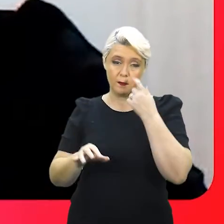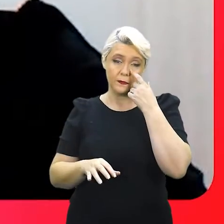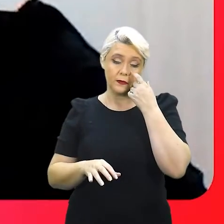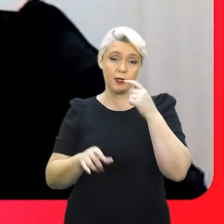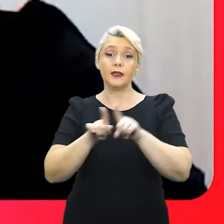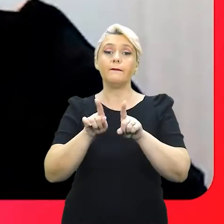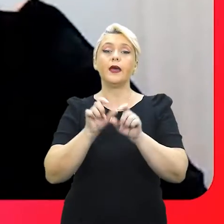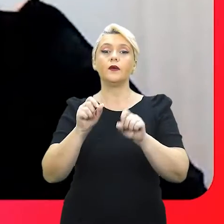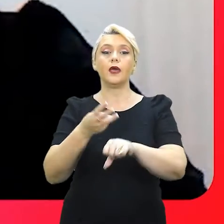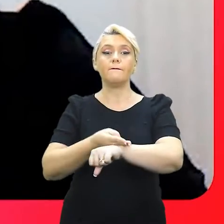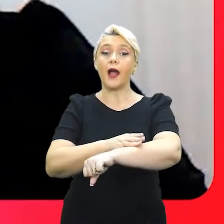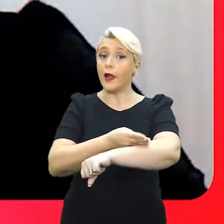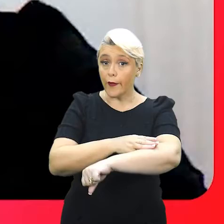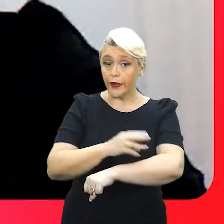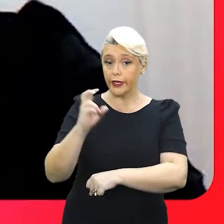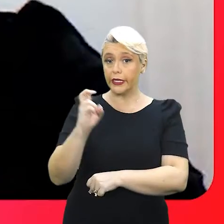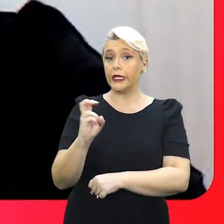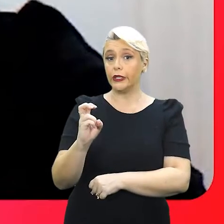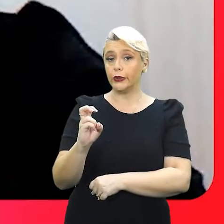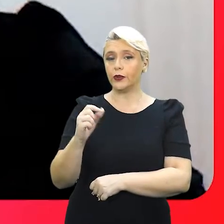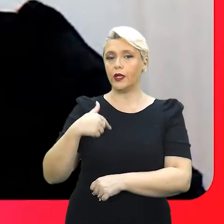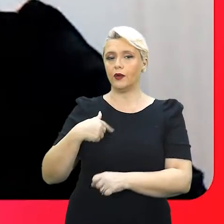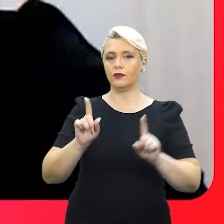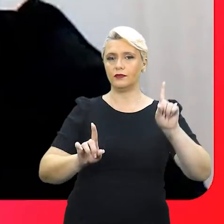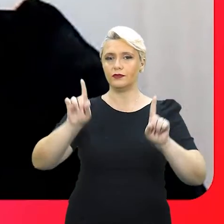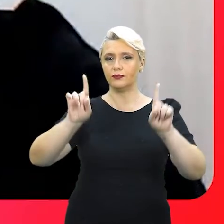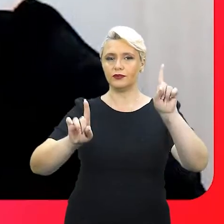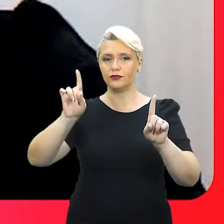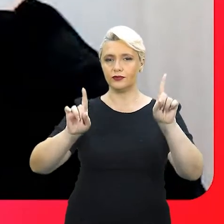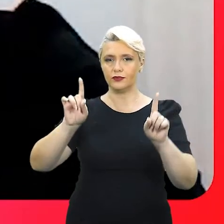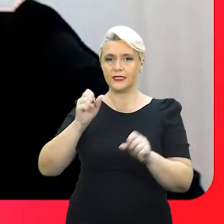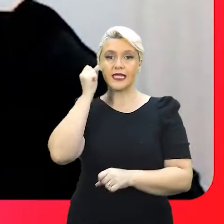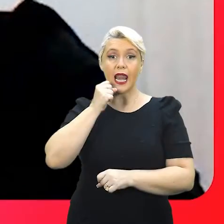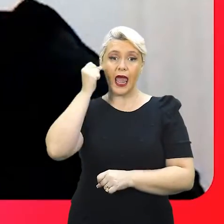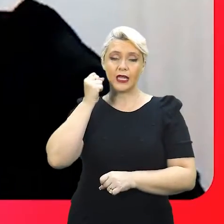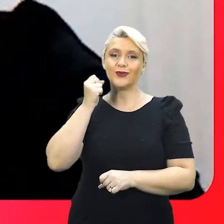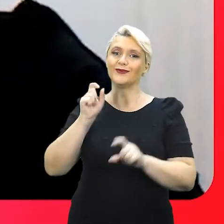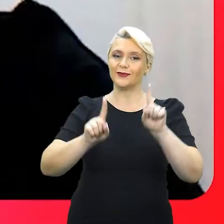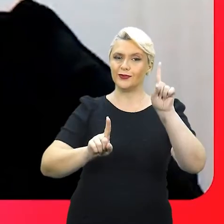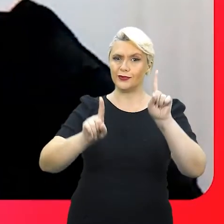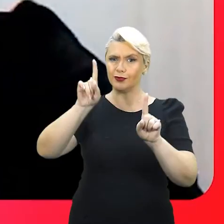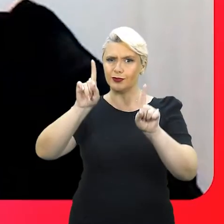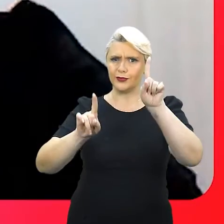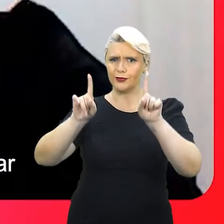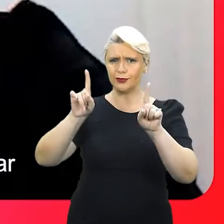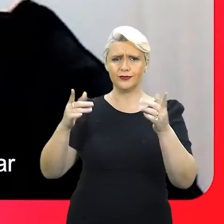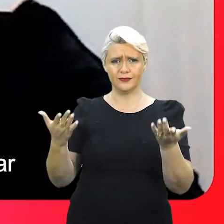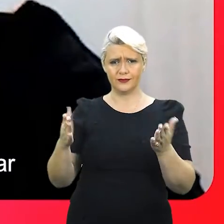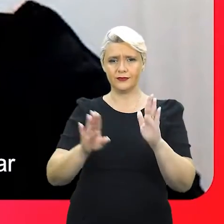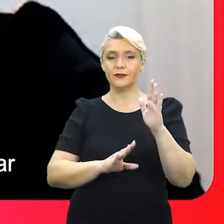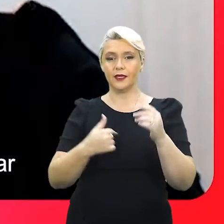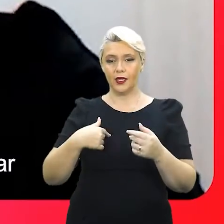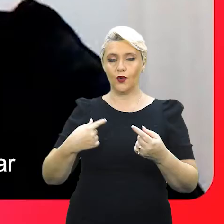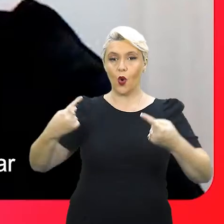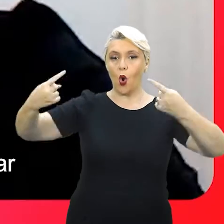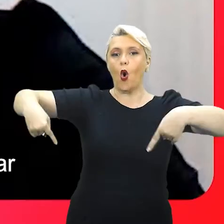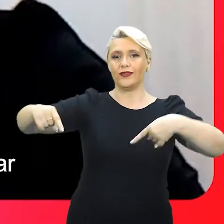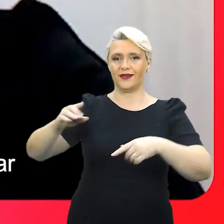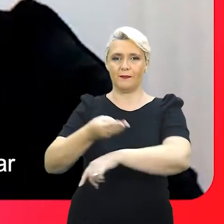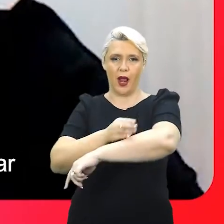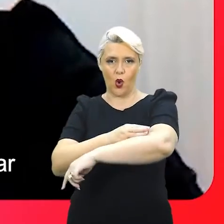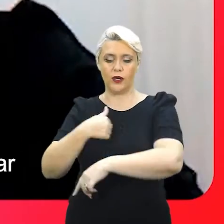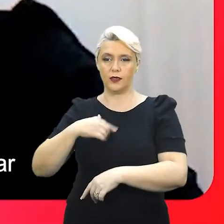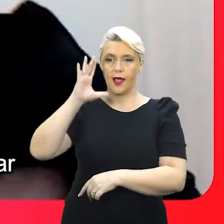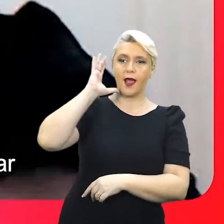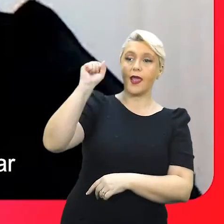quinto lugar como Senado, disputando comigo, eu e ele. A briga foi assim mesmo, eu disputei a eleição com ele mesmo, para